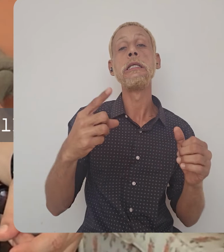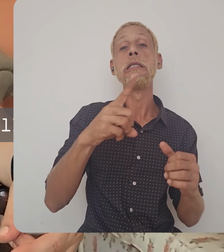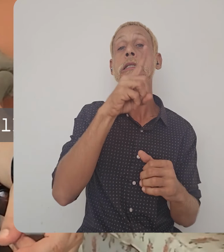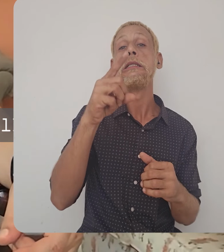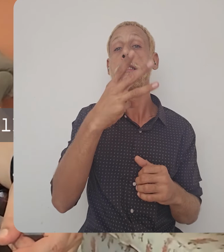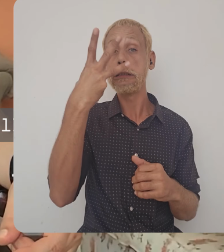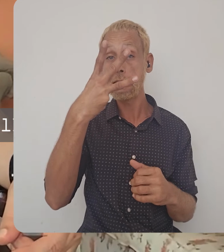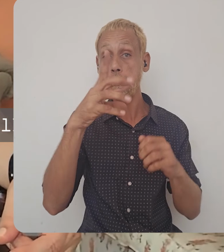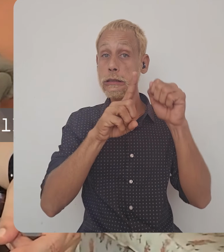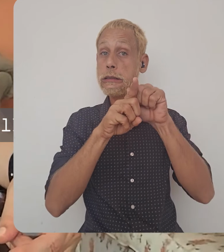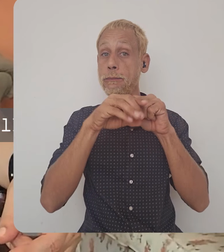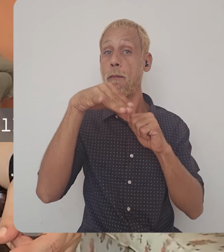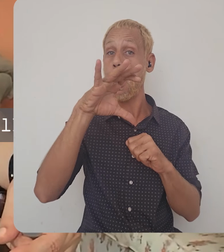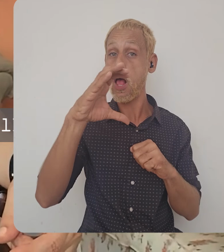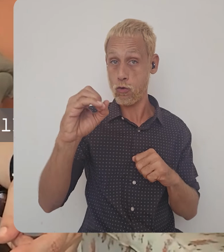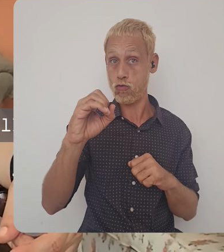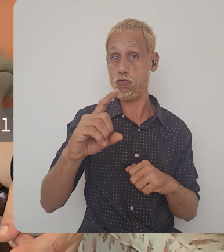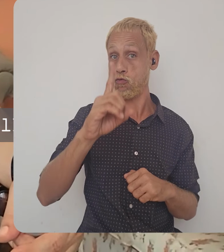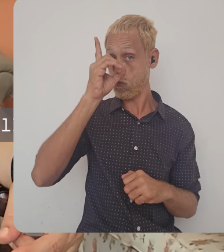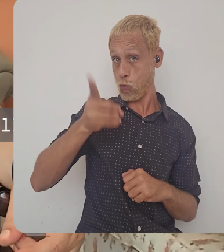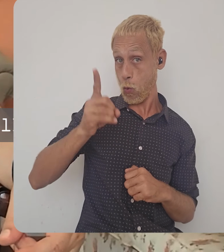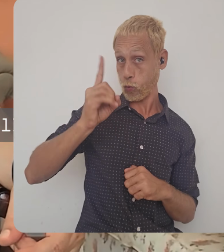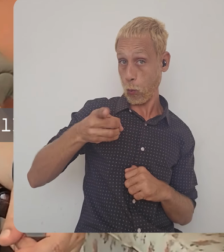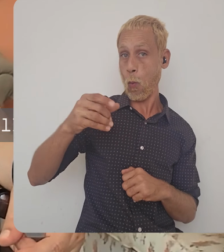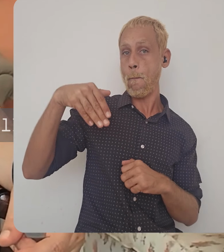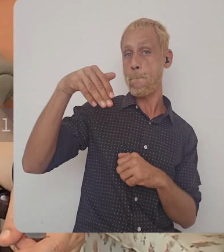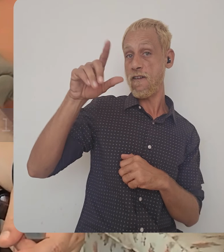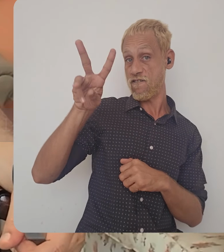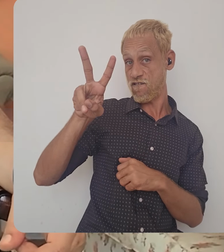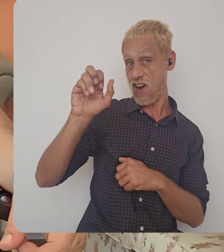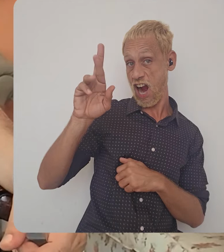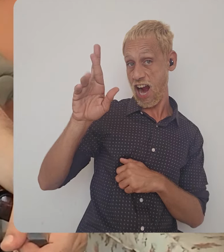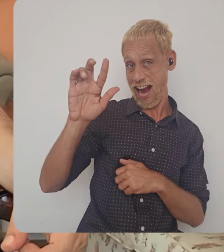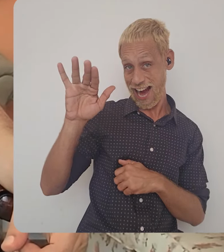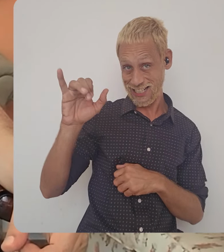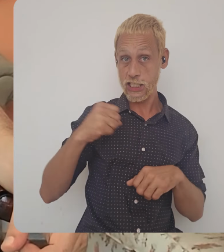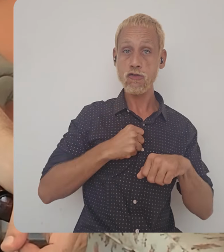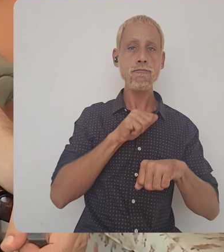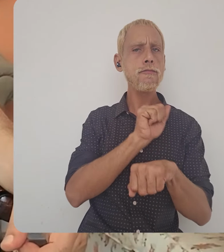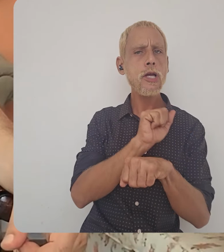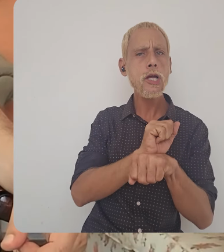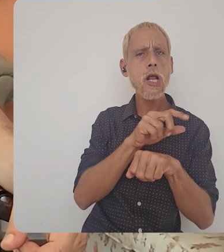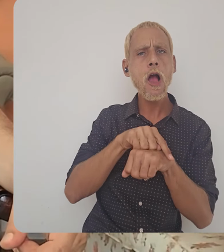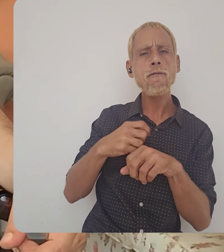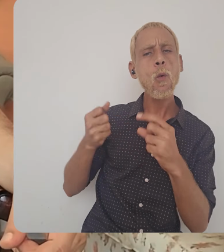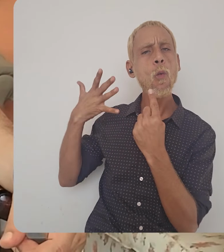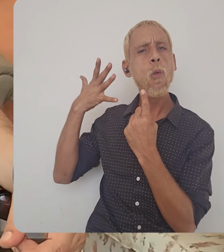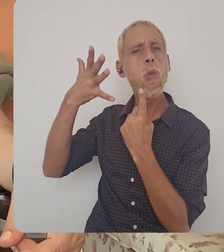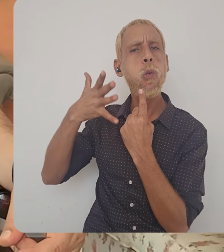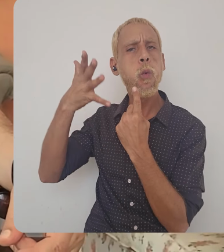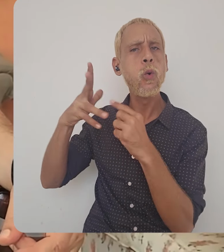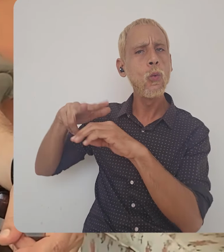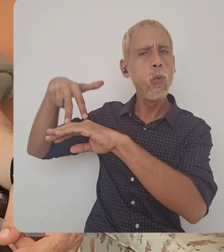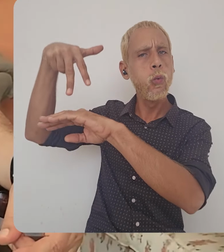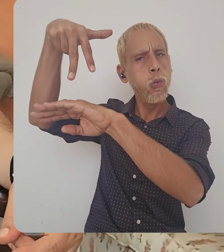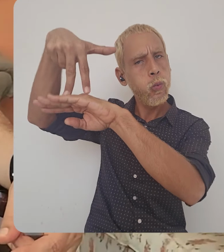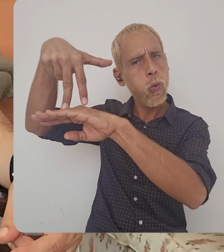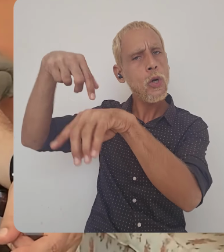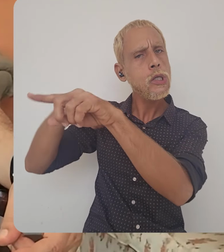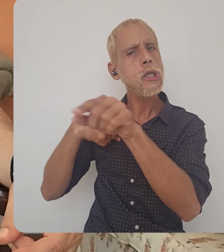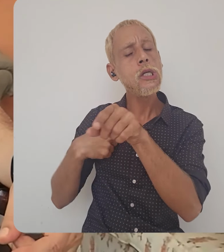cidade. Era 3 de março de 1945, ditadura de Vargas, e o meu tio-avô ele esperava na sacada do Diário para um discurso